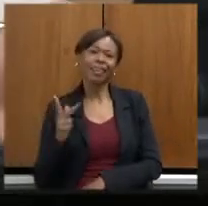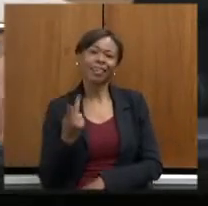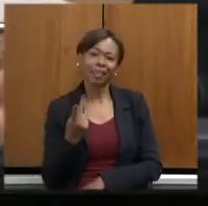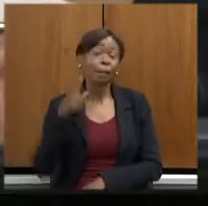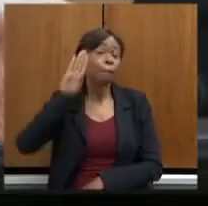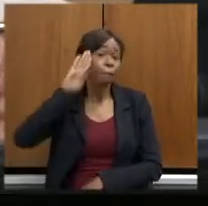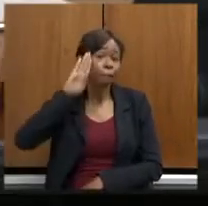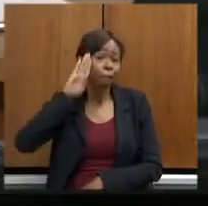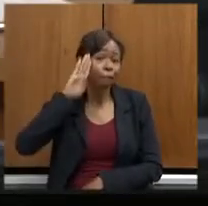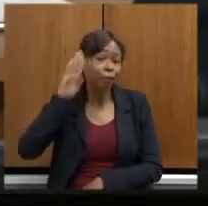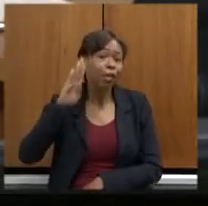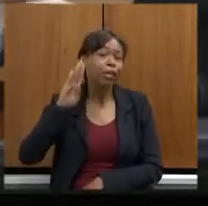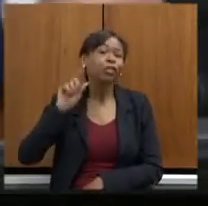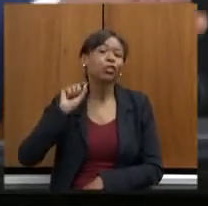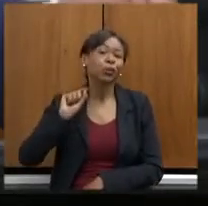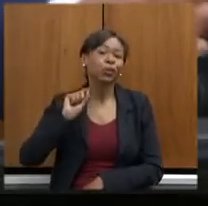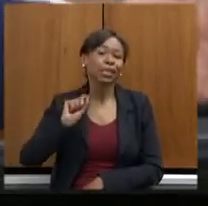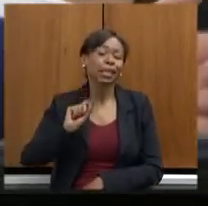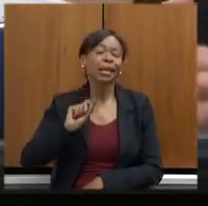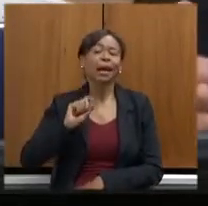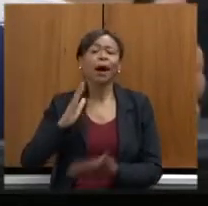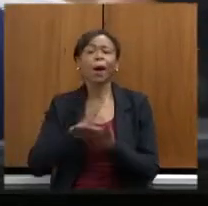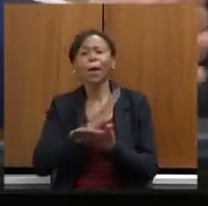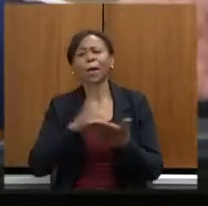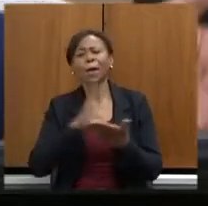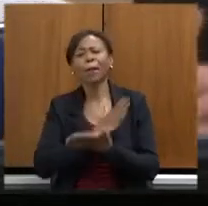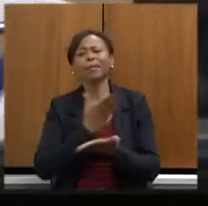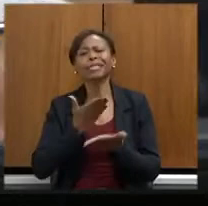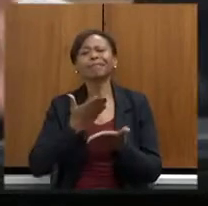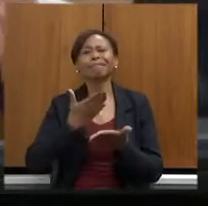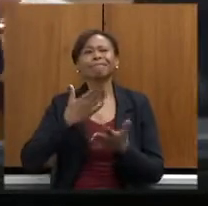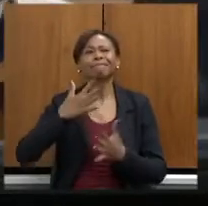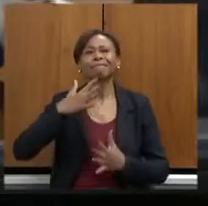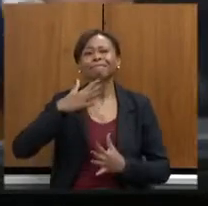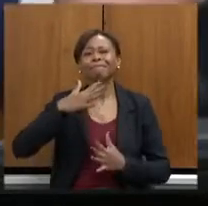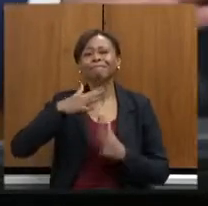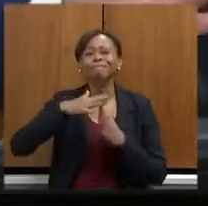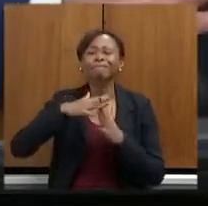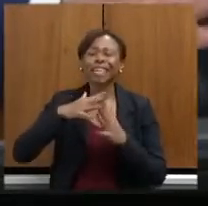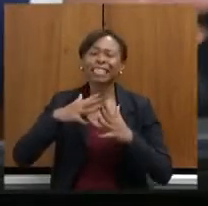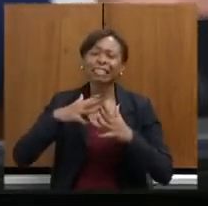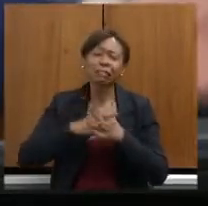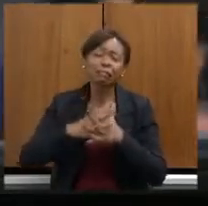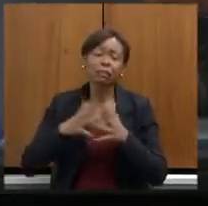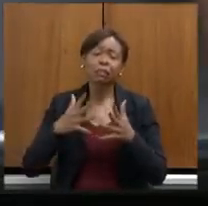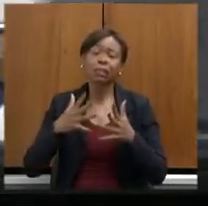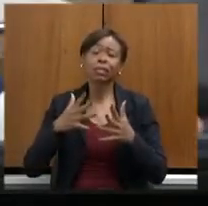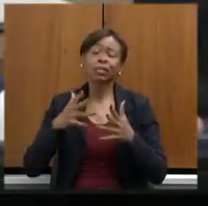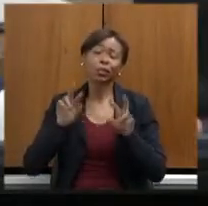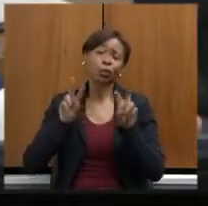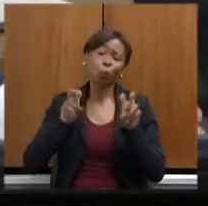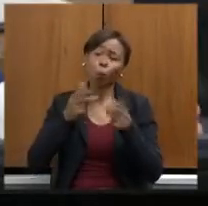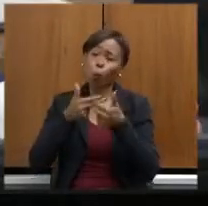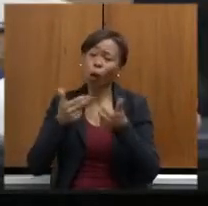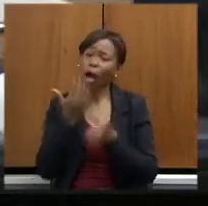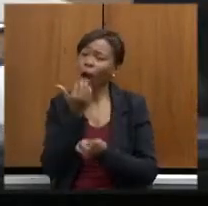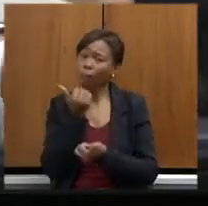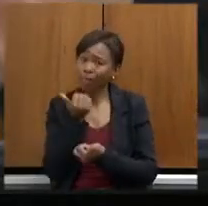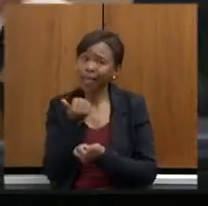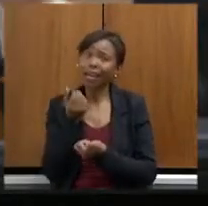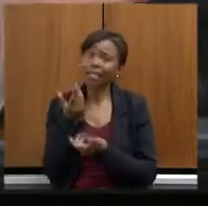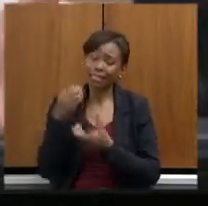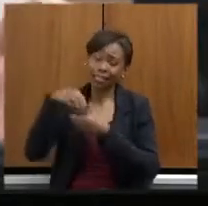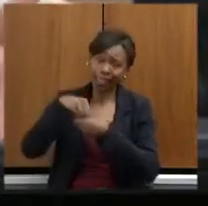principalmente das restrições que nós temos lá naqueles municípios de questões até alimentares mesmo de